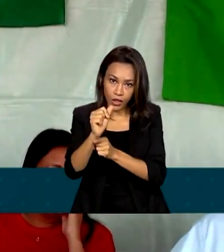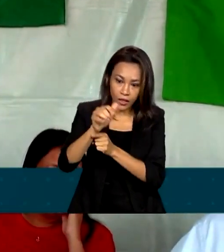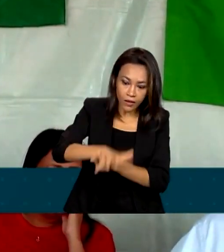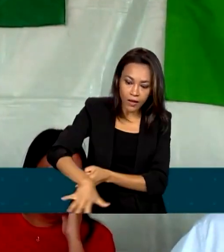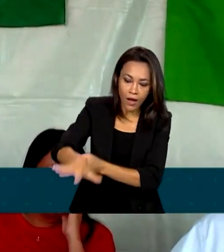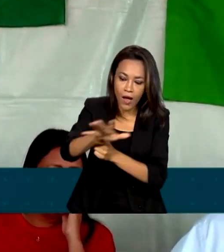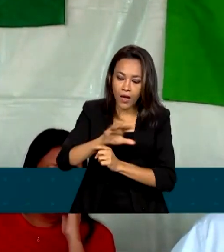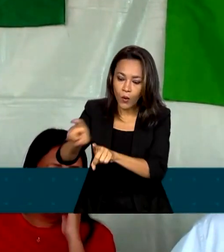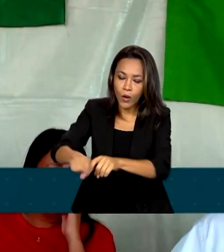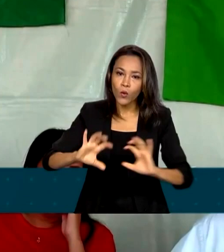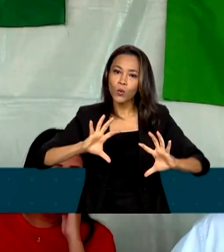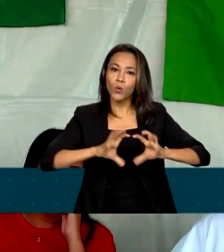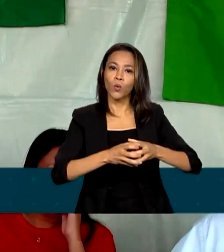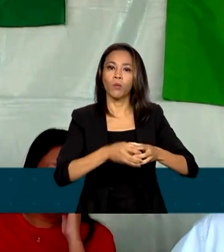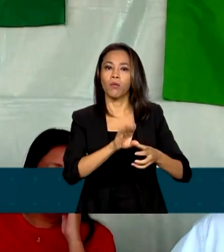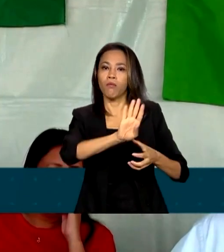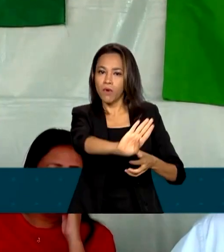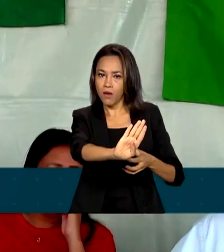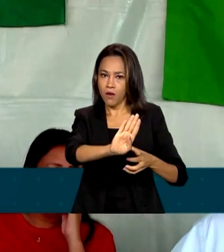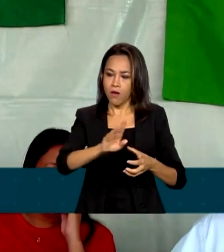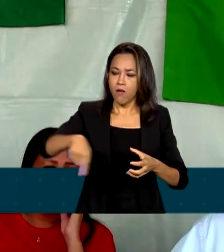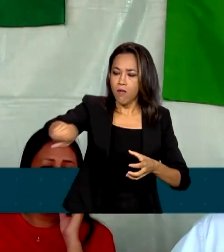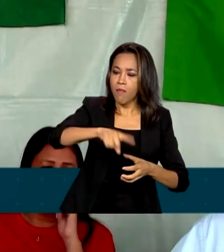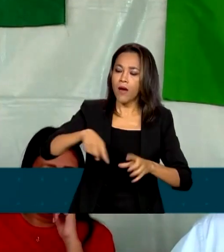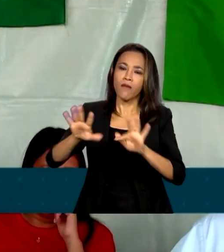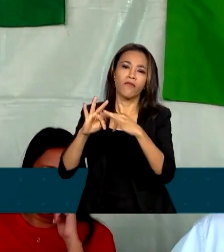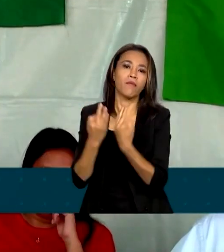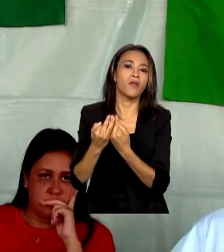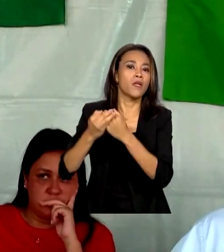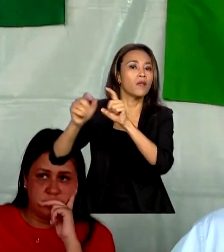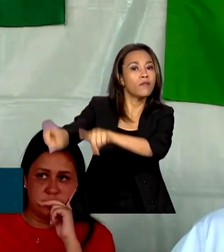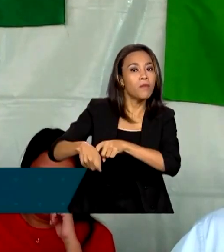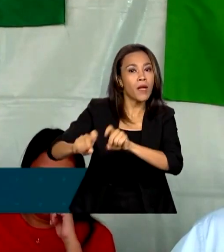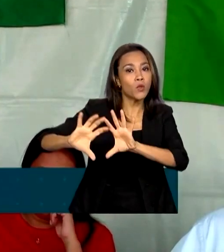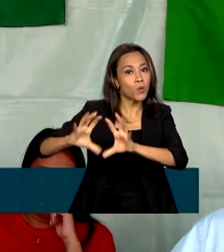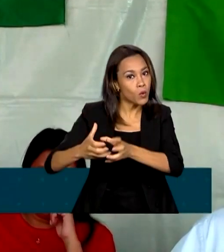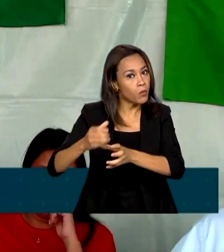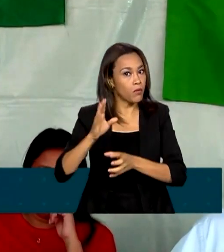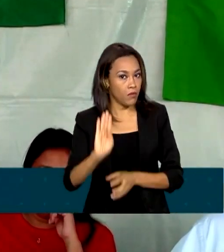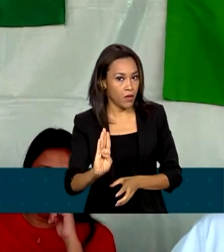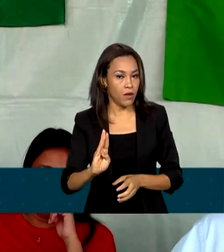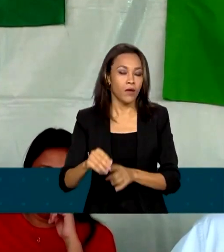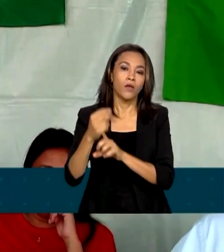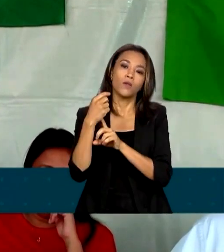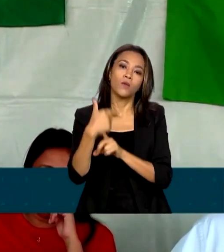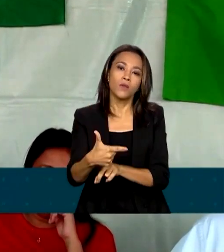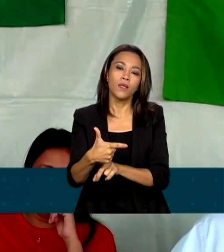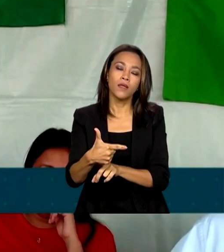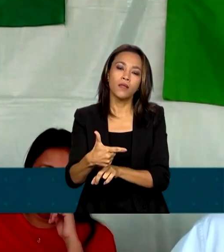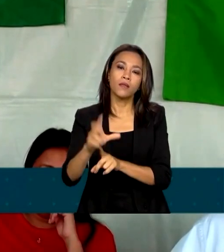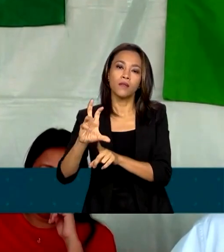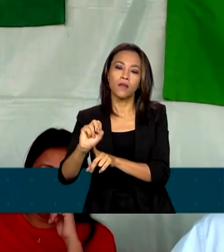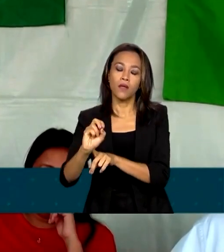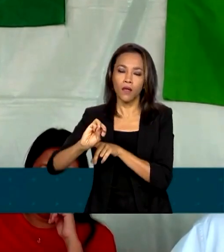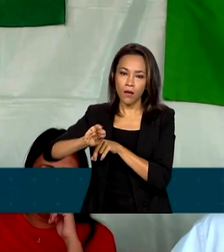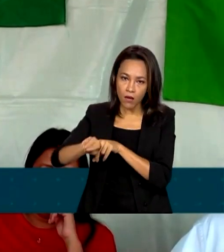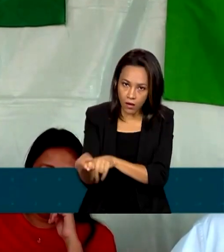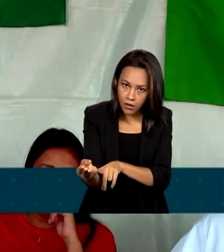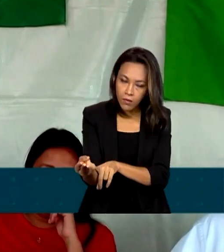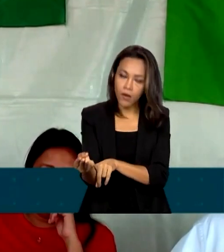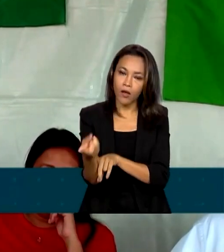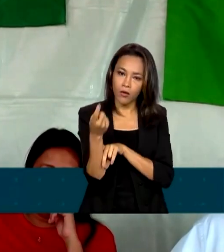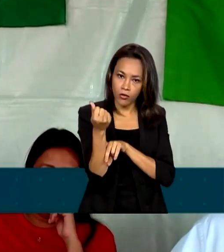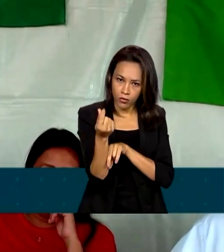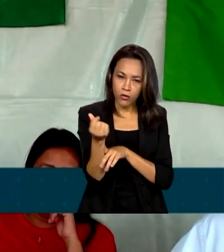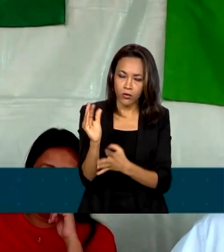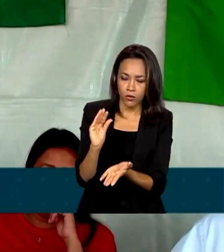B, para agricultores familiares do Grupo B, de 250 milhões de recursos